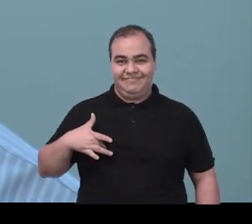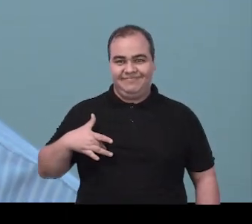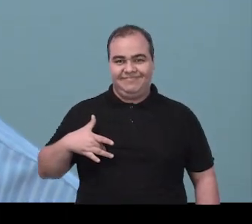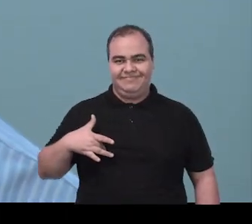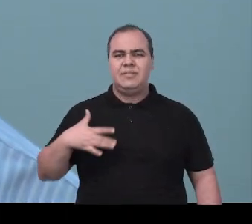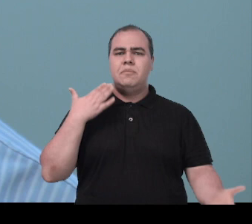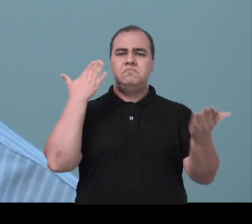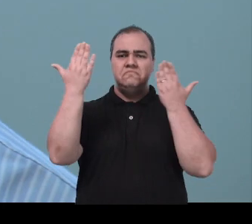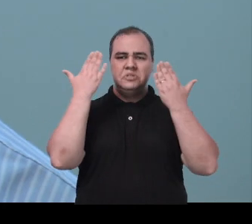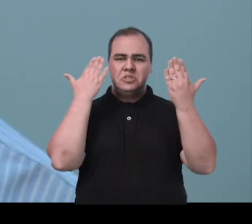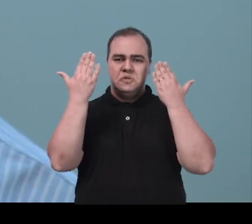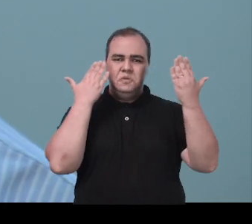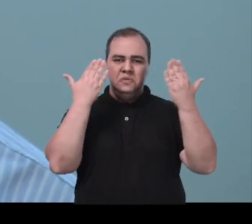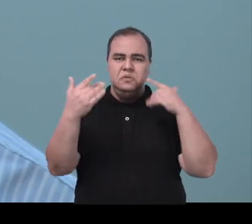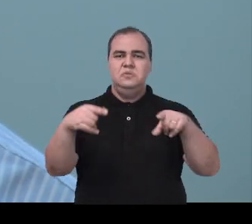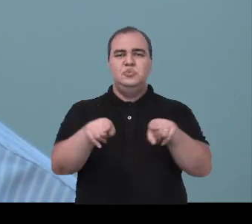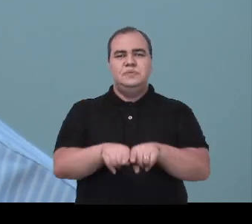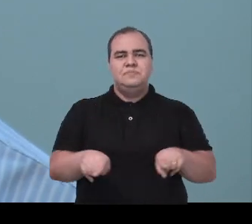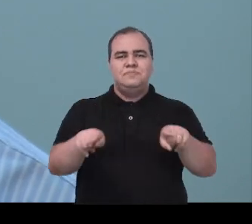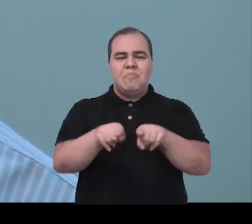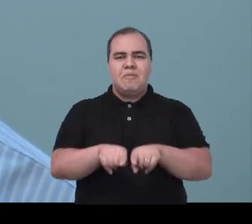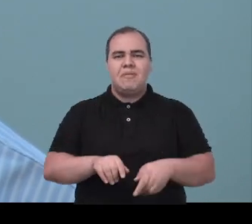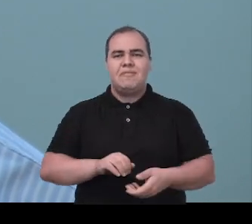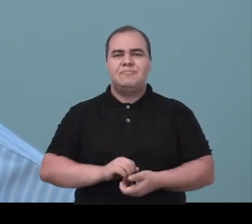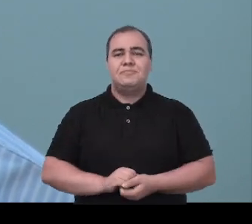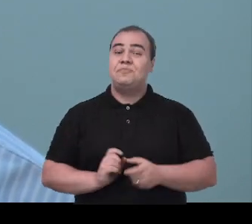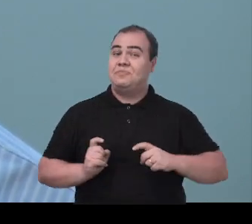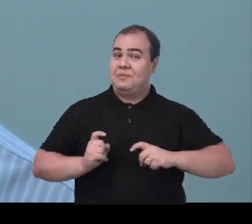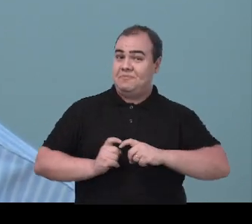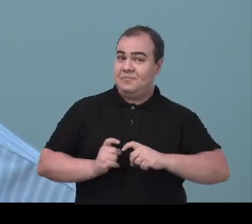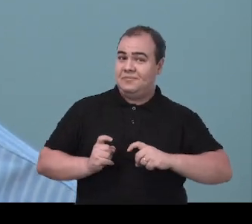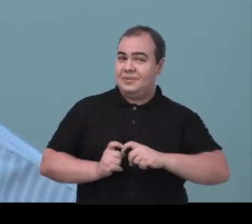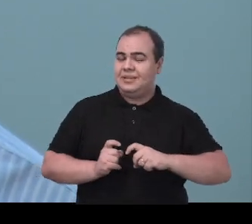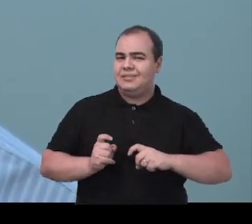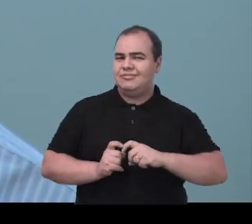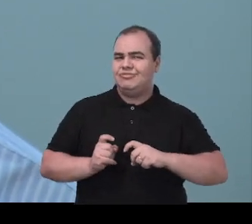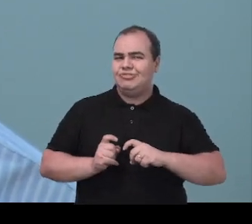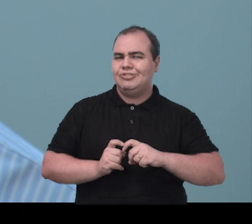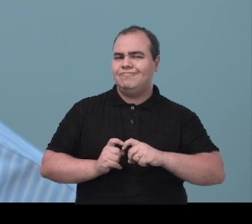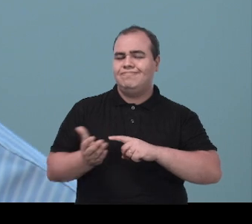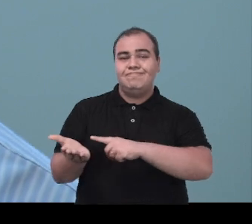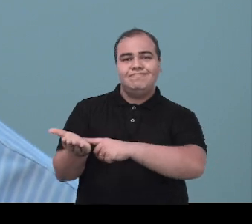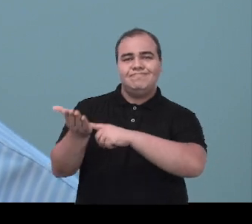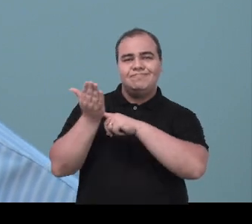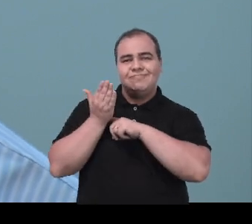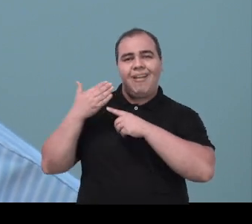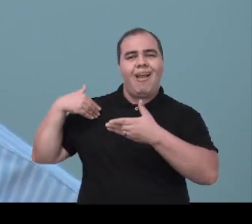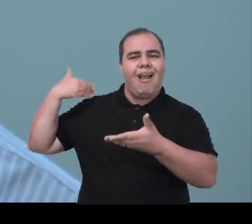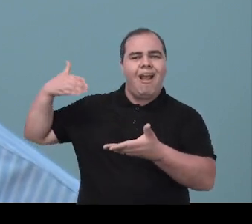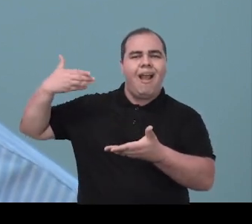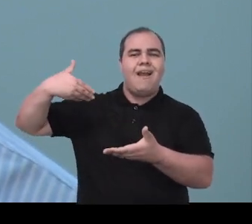saúde, os psicólogos, os médicos que